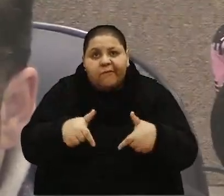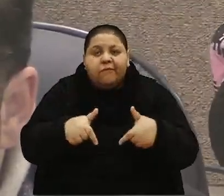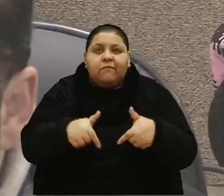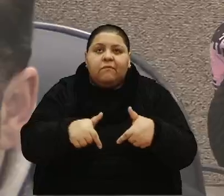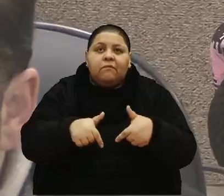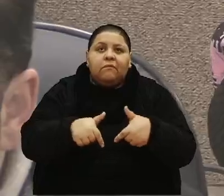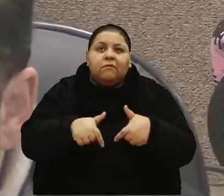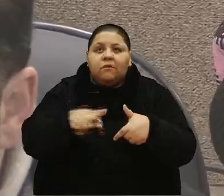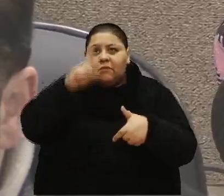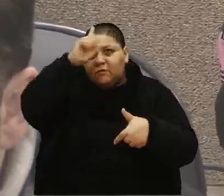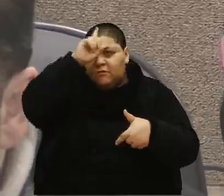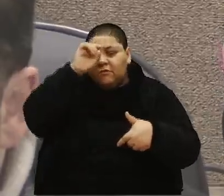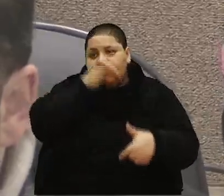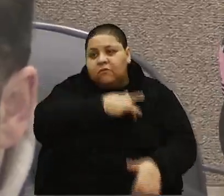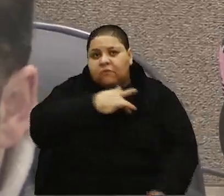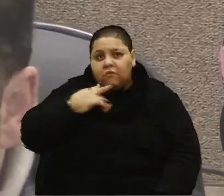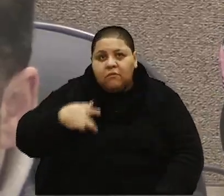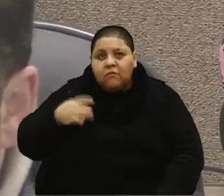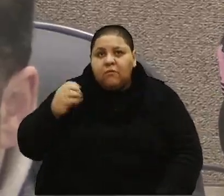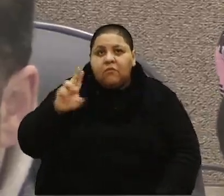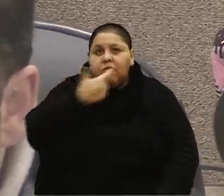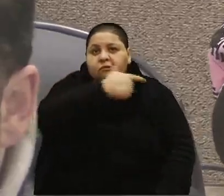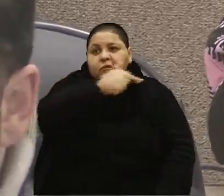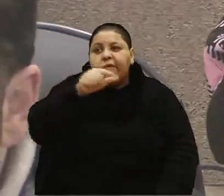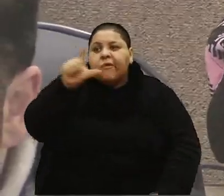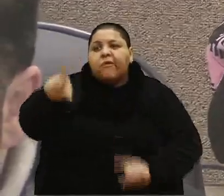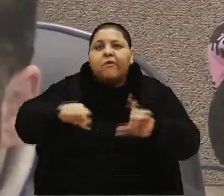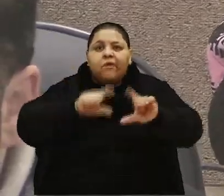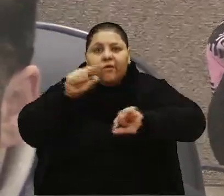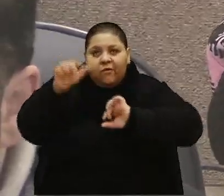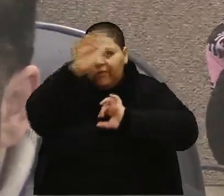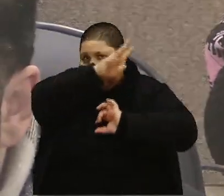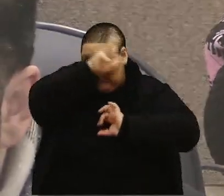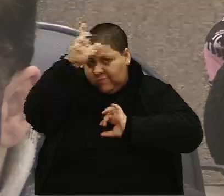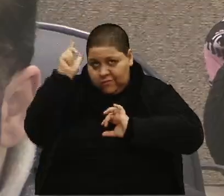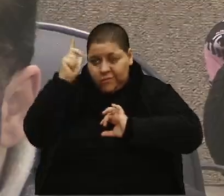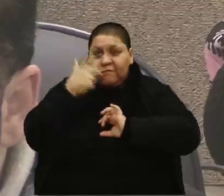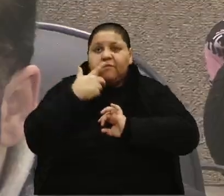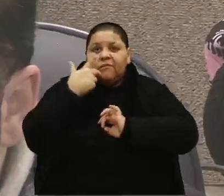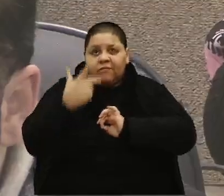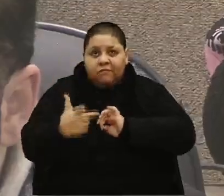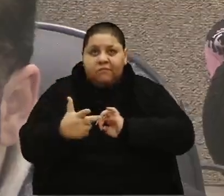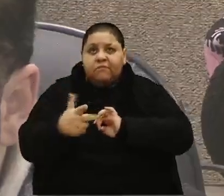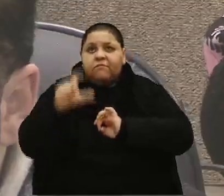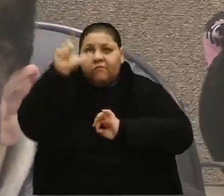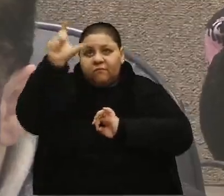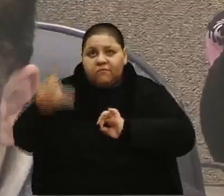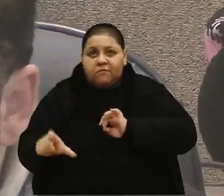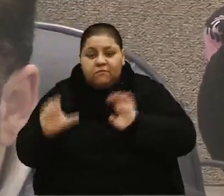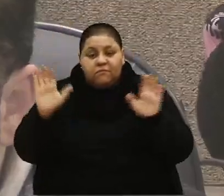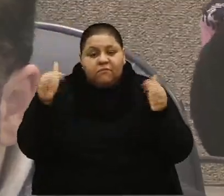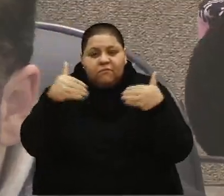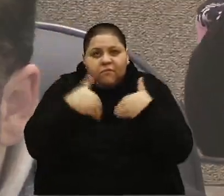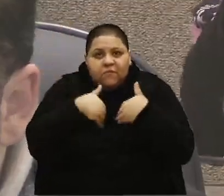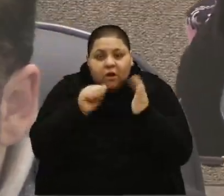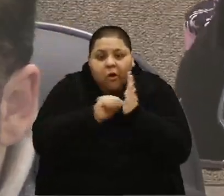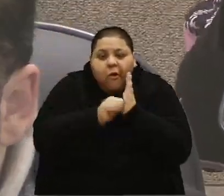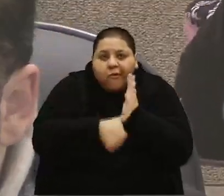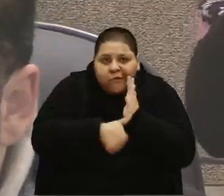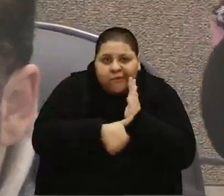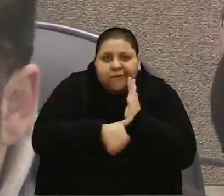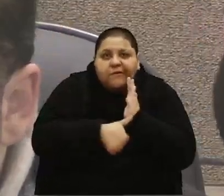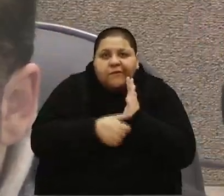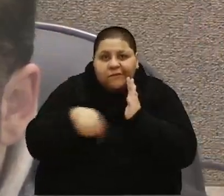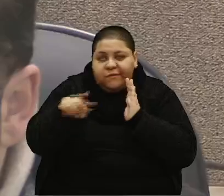pouco o Hospital Saúde ou outras alternativas do município, ainda mais falando de uma pessoa com autismo e com síndrome de Down, a gente